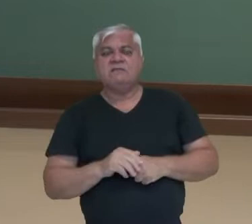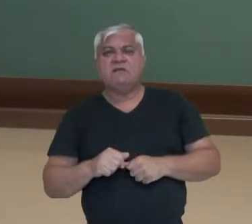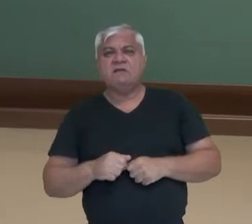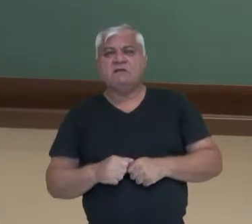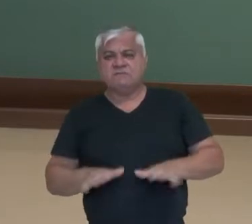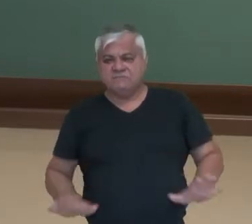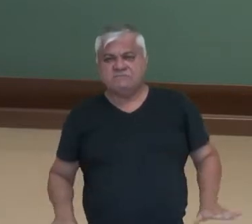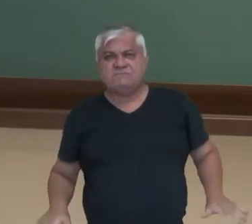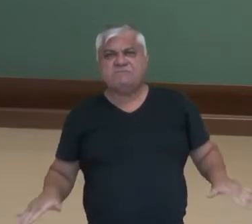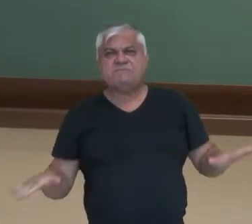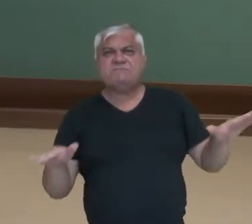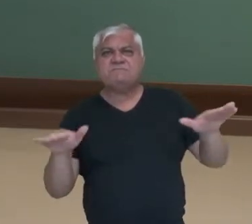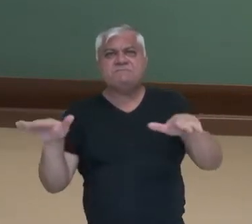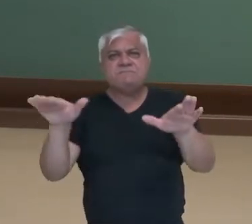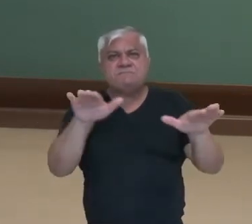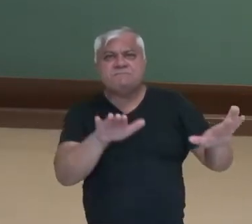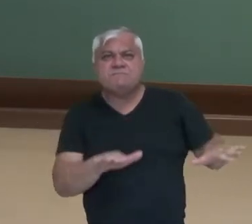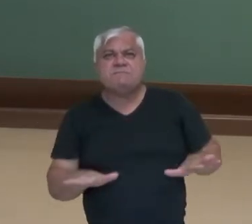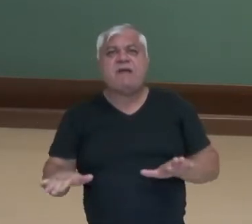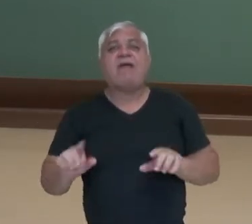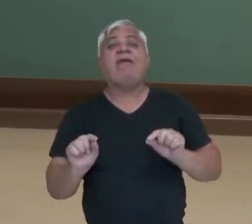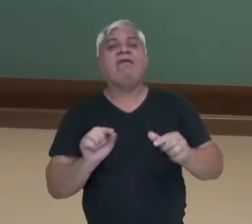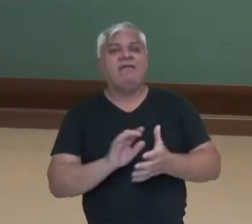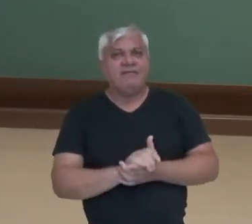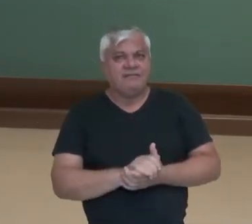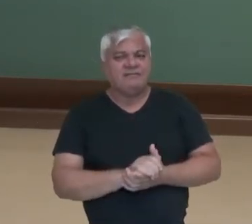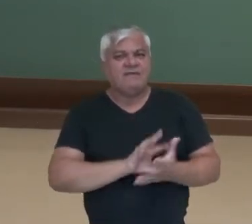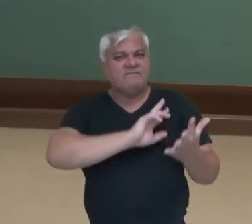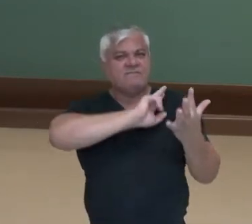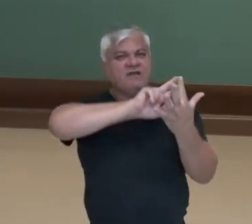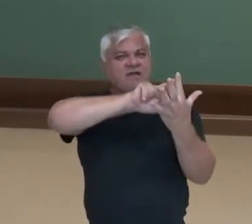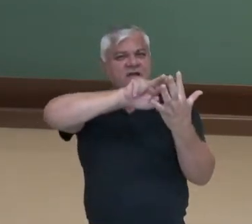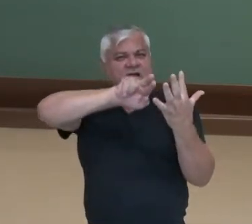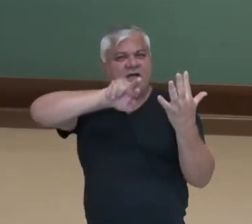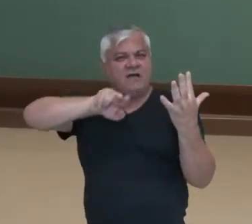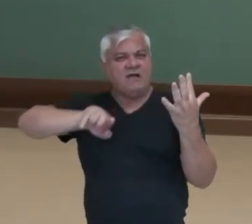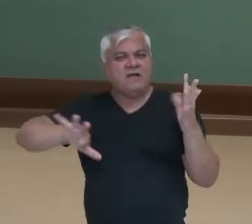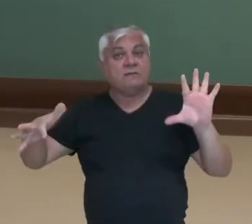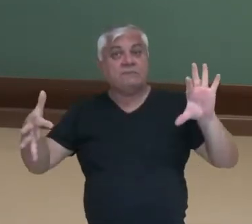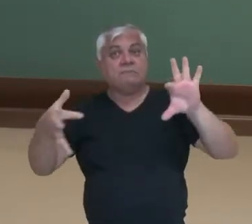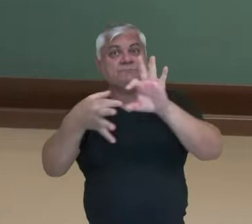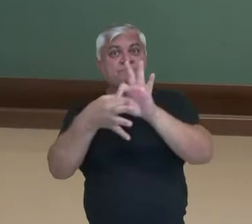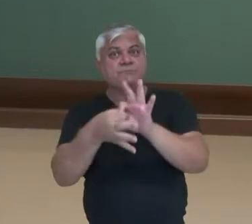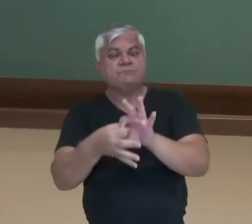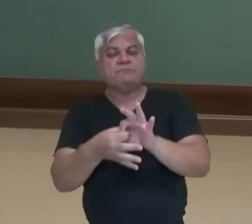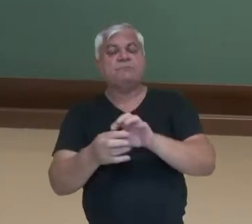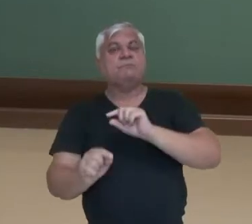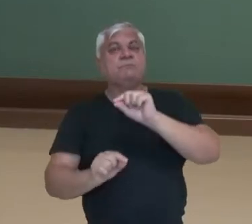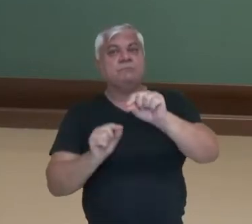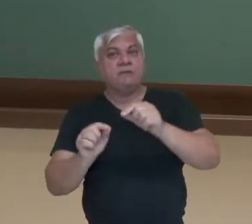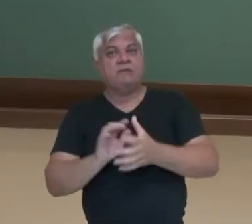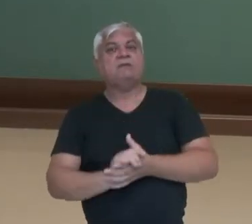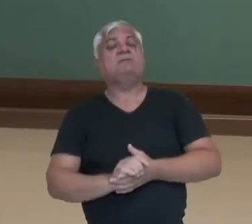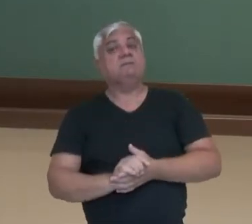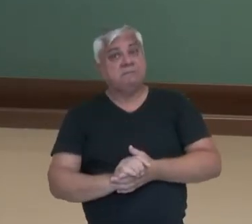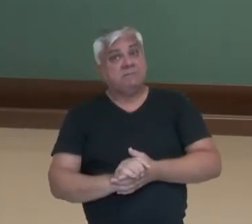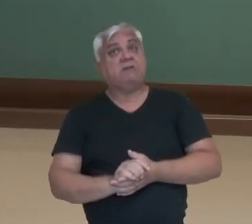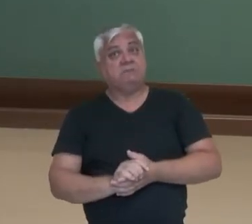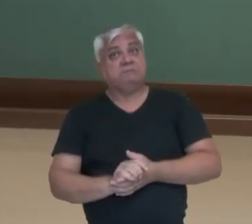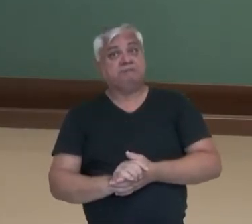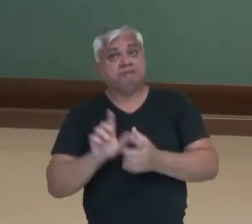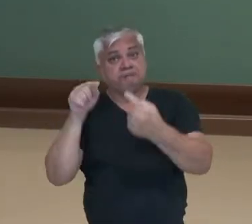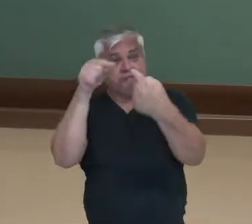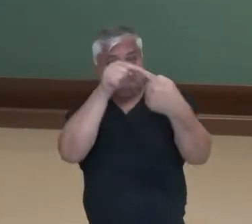perna? Quem que é esse deus? Pois é, vários deuses, né? Ligados a algumas situações do nosso